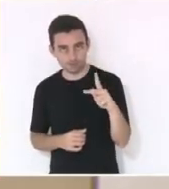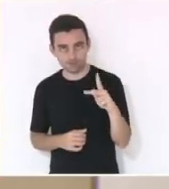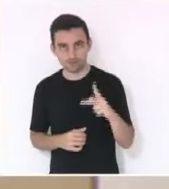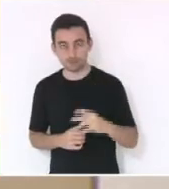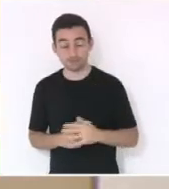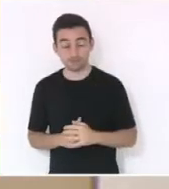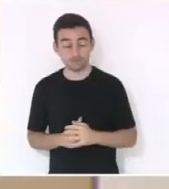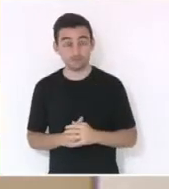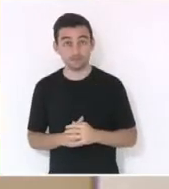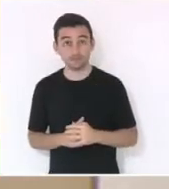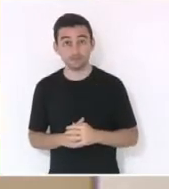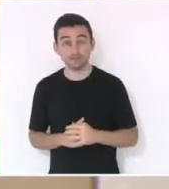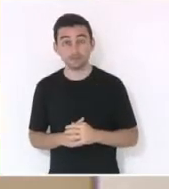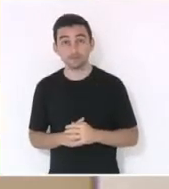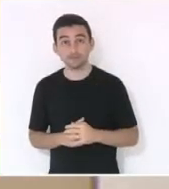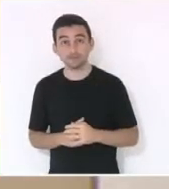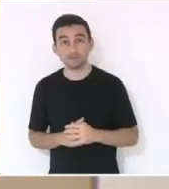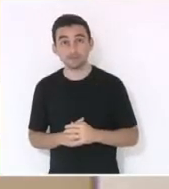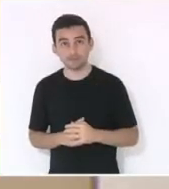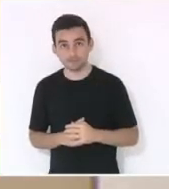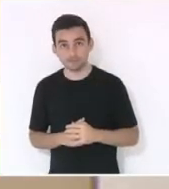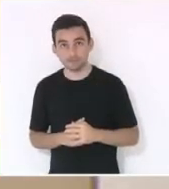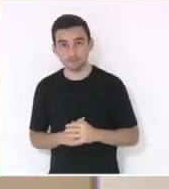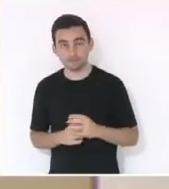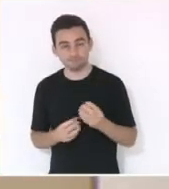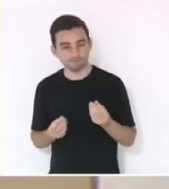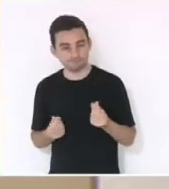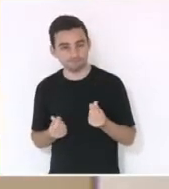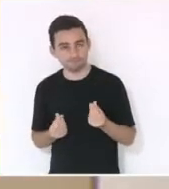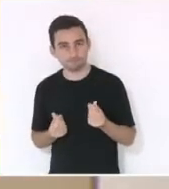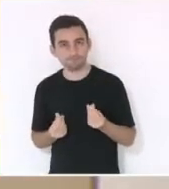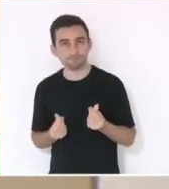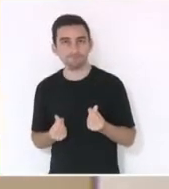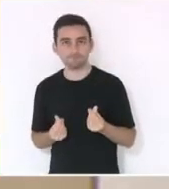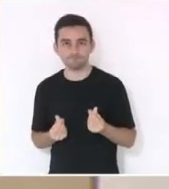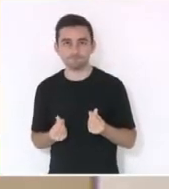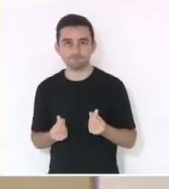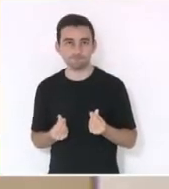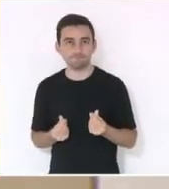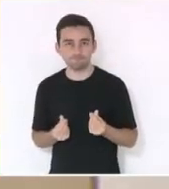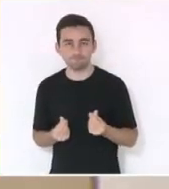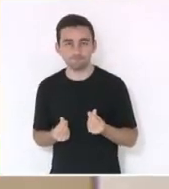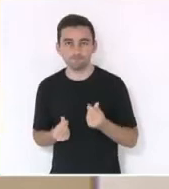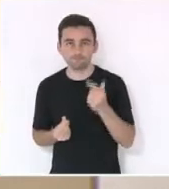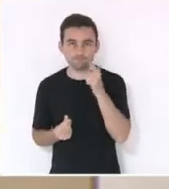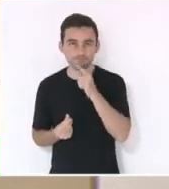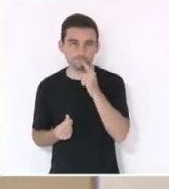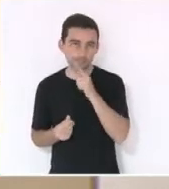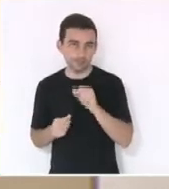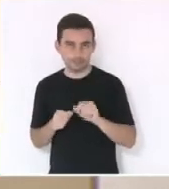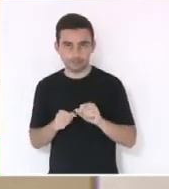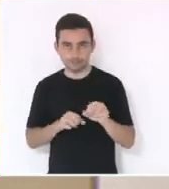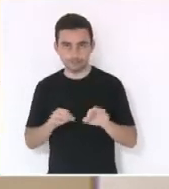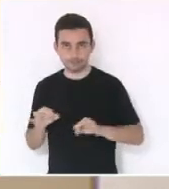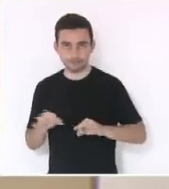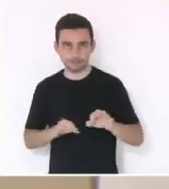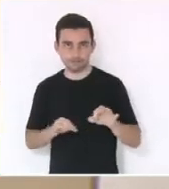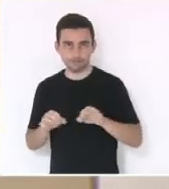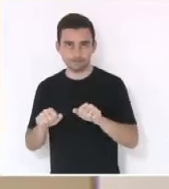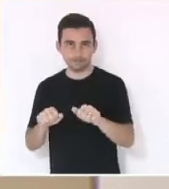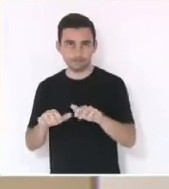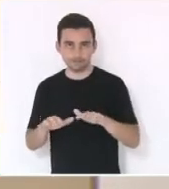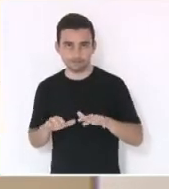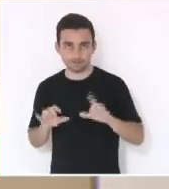que tiveram essa sensibilidade de estar fazendo essa sessão especial para uma instituição